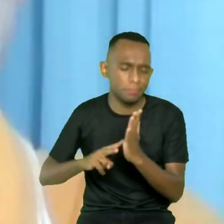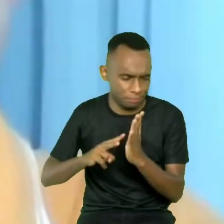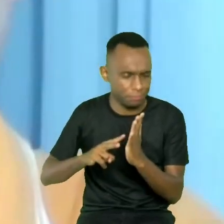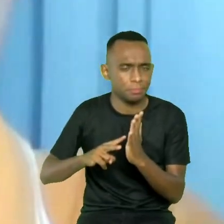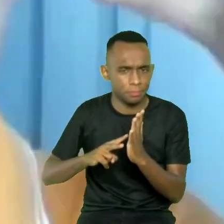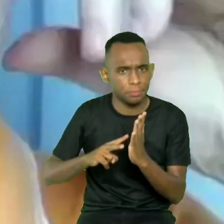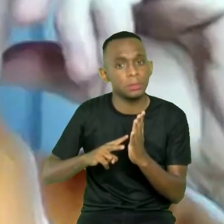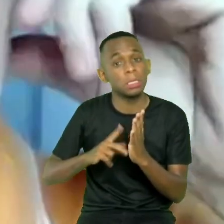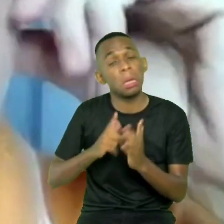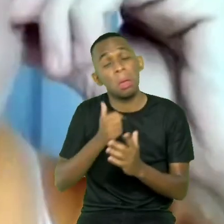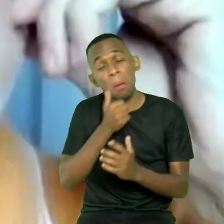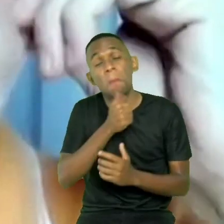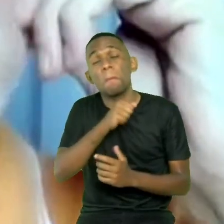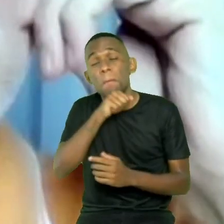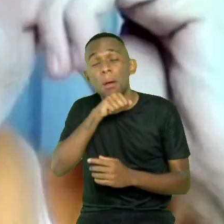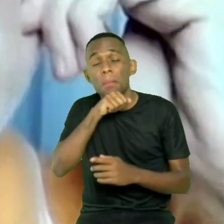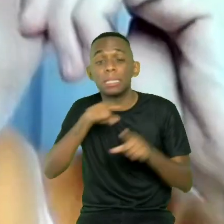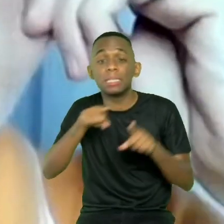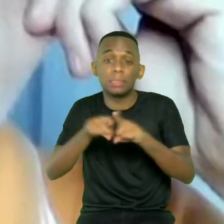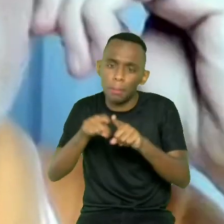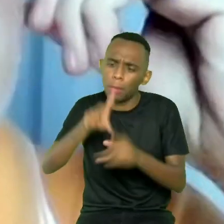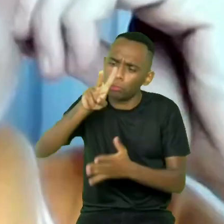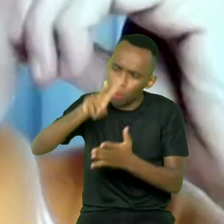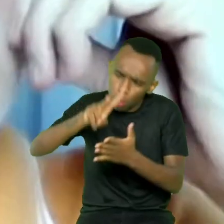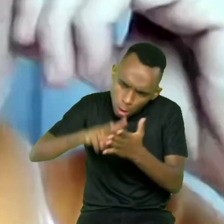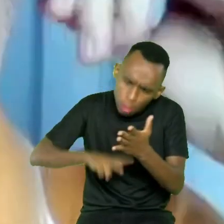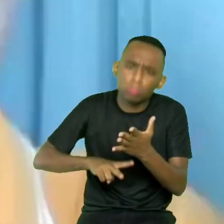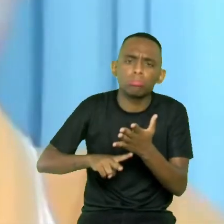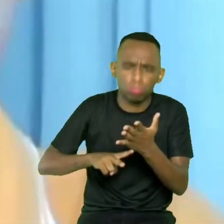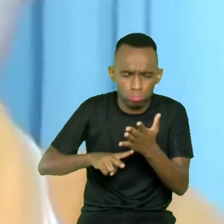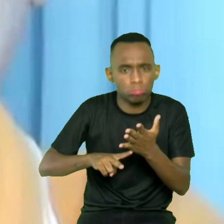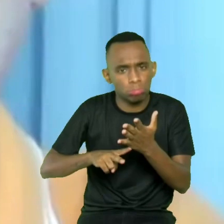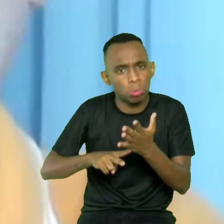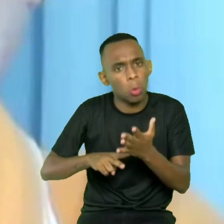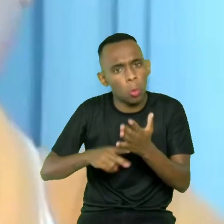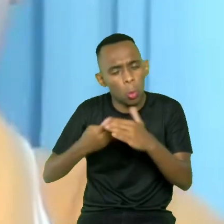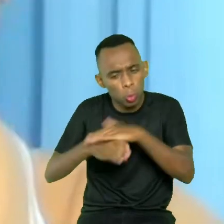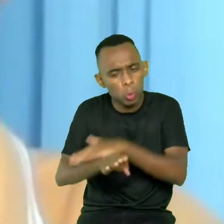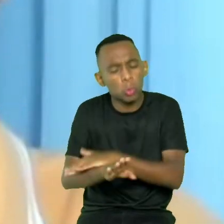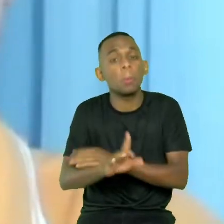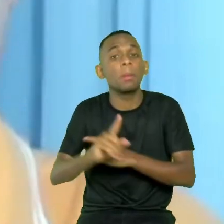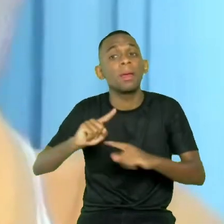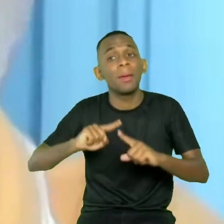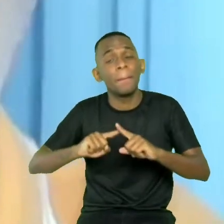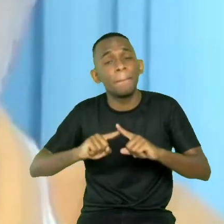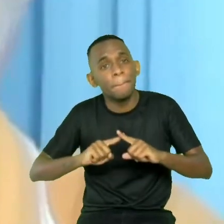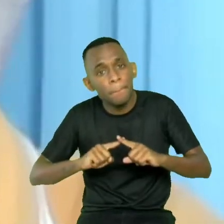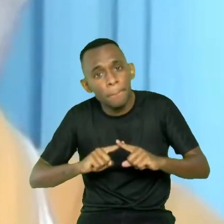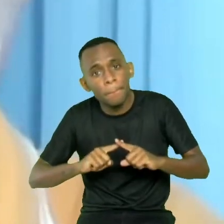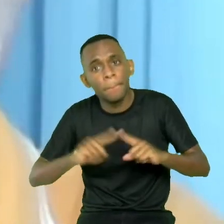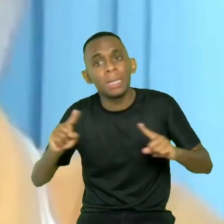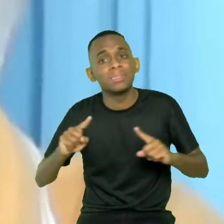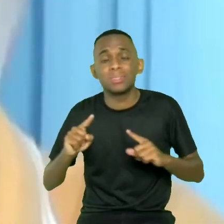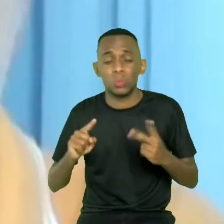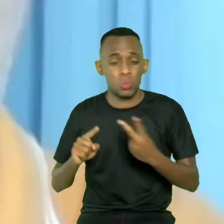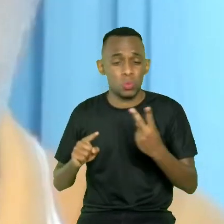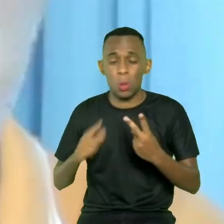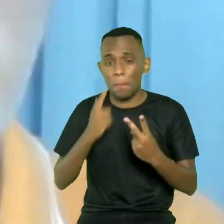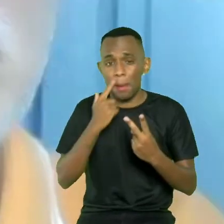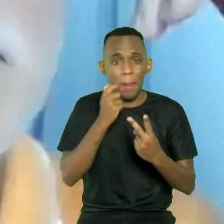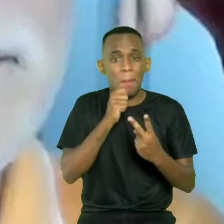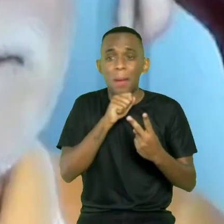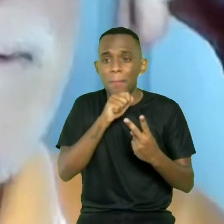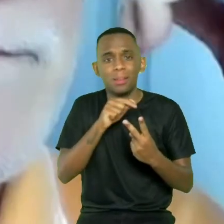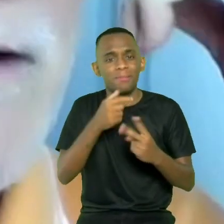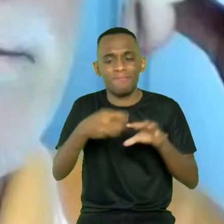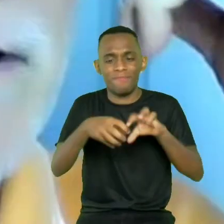minha mãe também, né? Sempre leram muito. E embora não tivessem sequer completado o segundo ano primário,